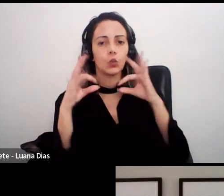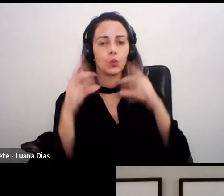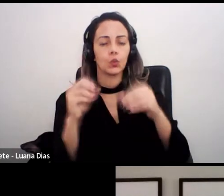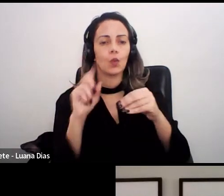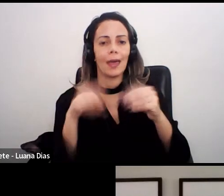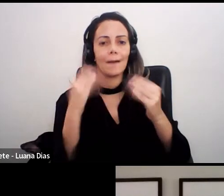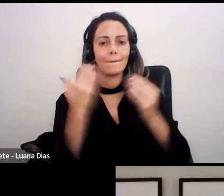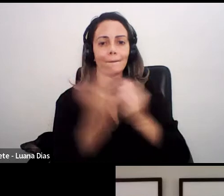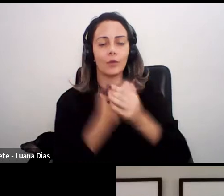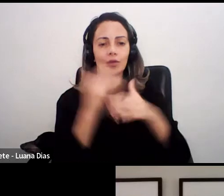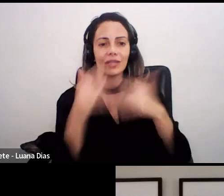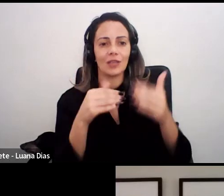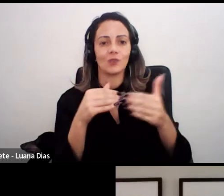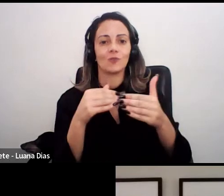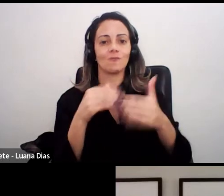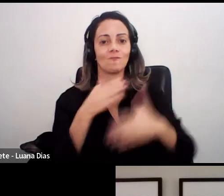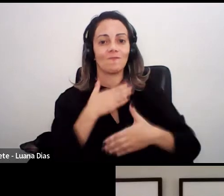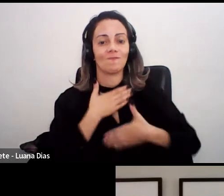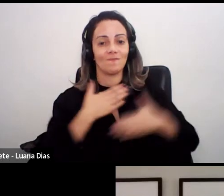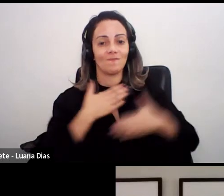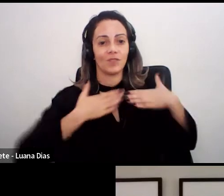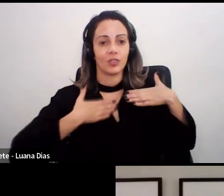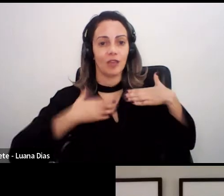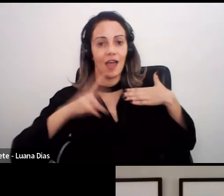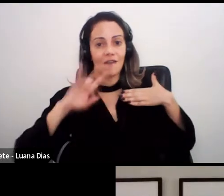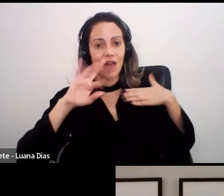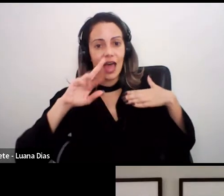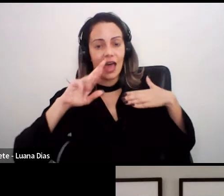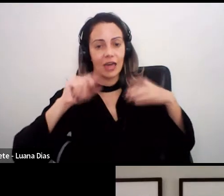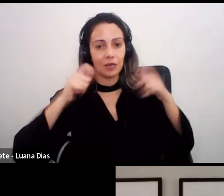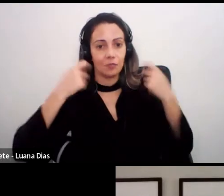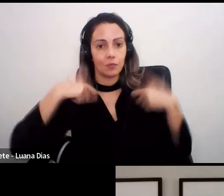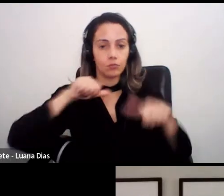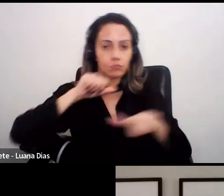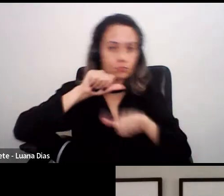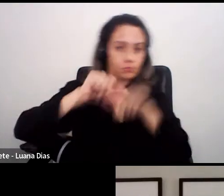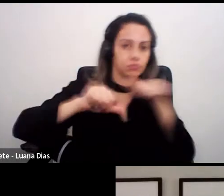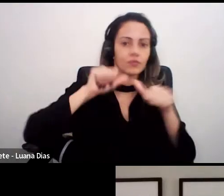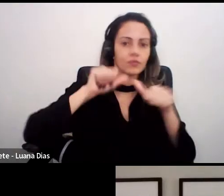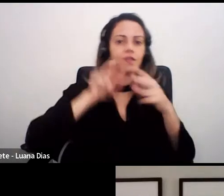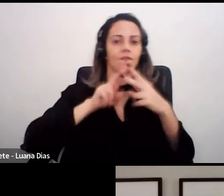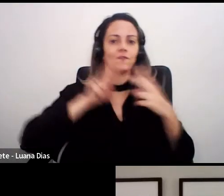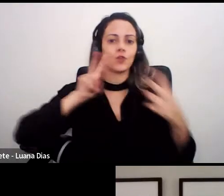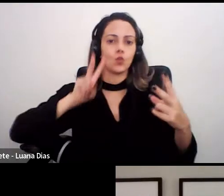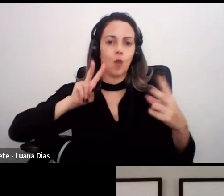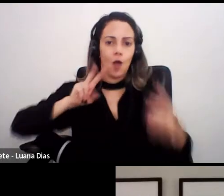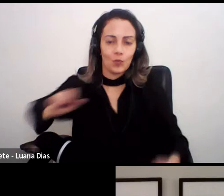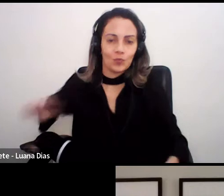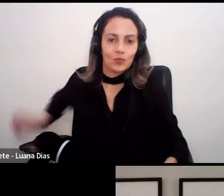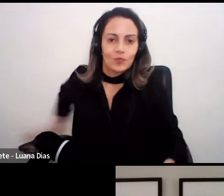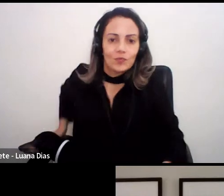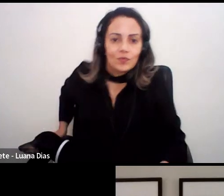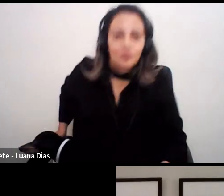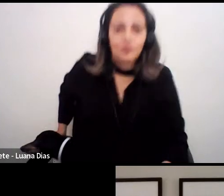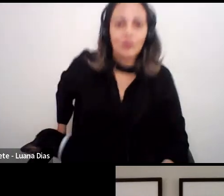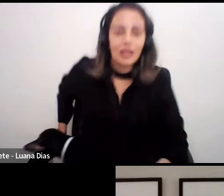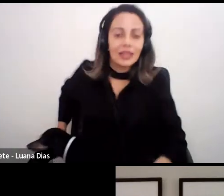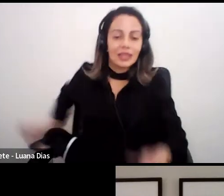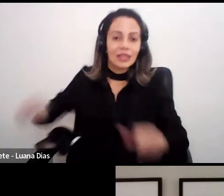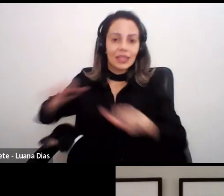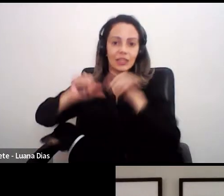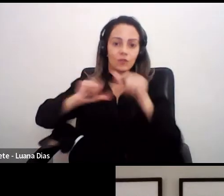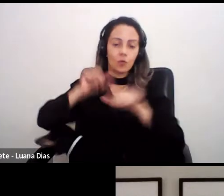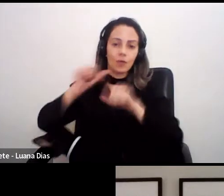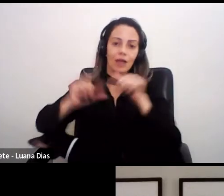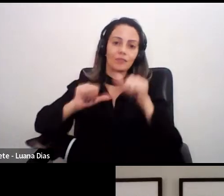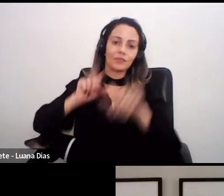Em 2, 3 meses, a vara teve que ser praticamente toda virtualizada, digitalizada, e se transformar em